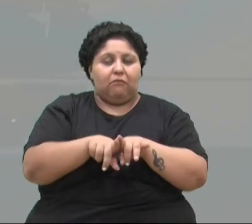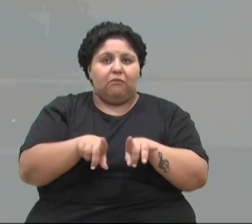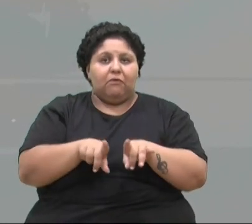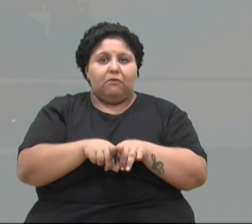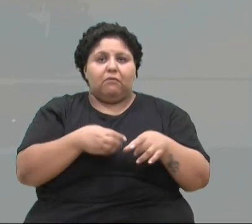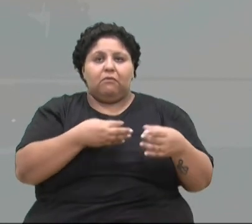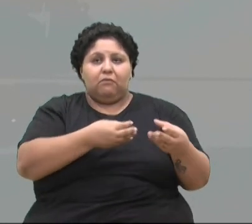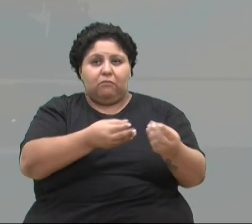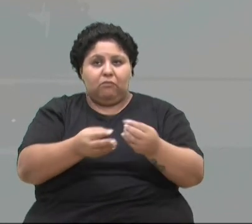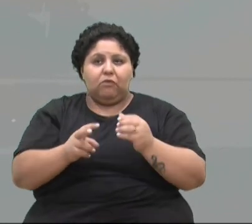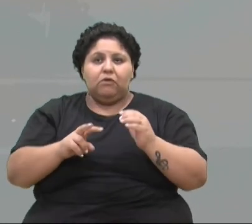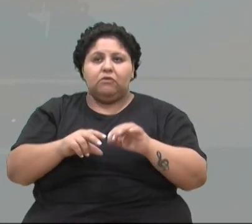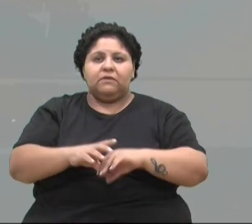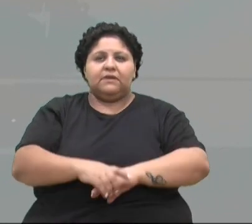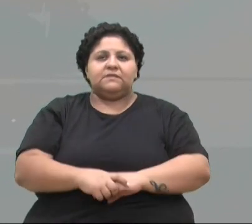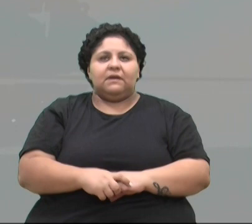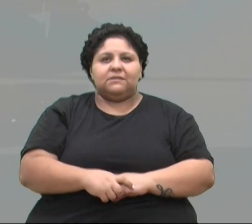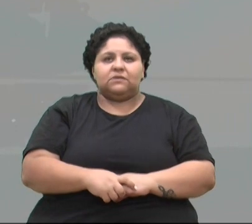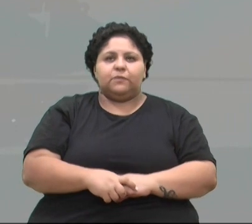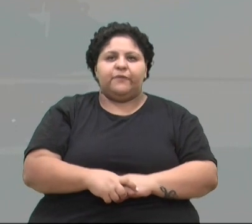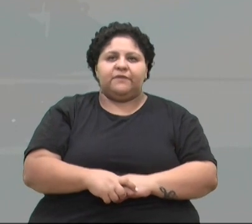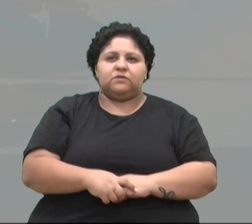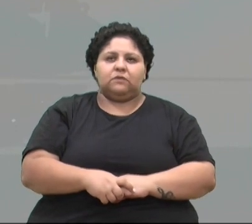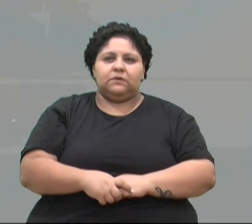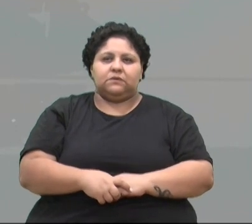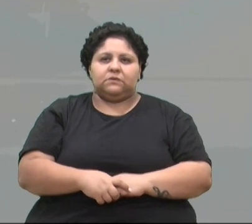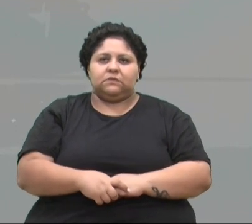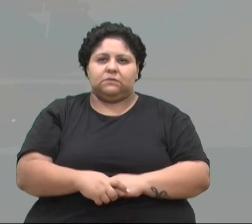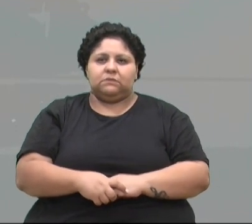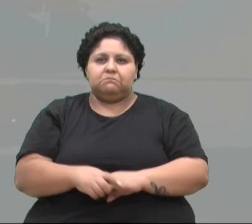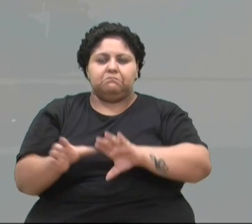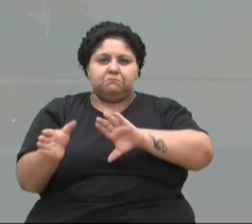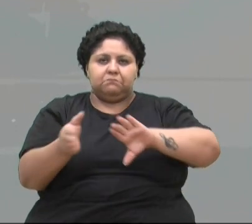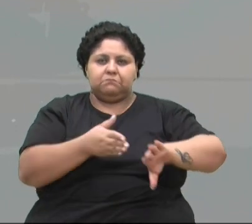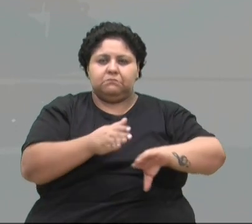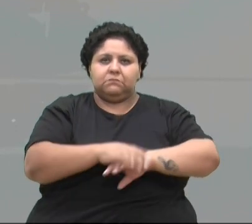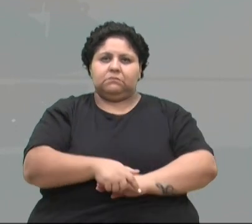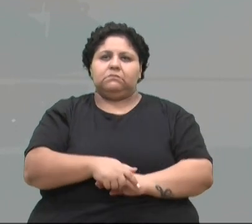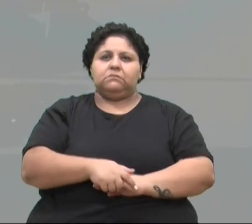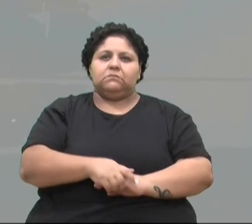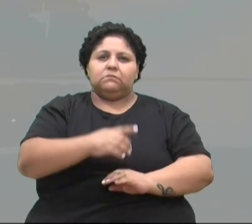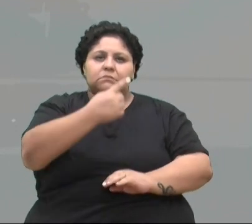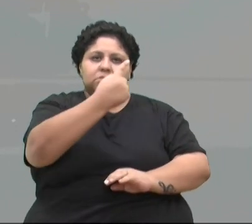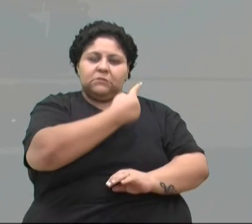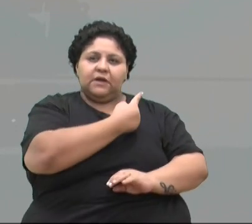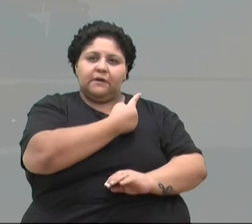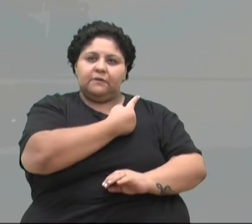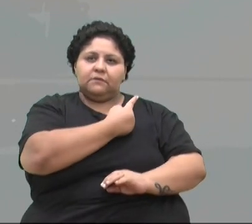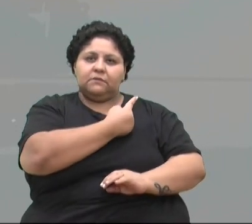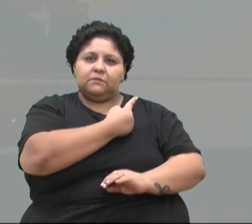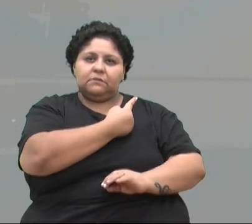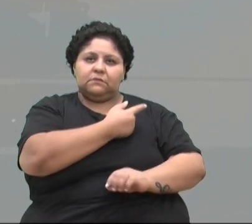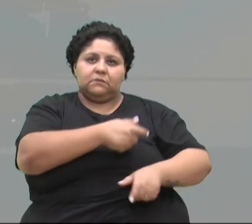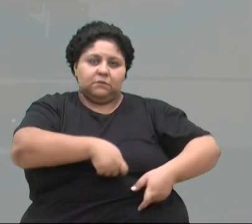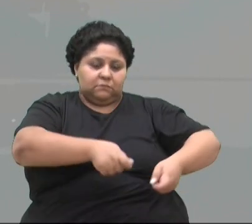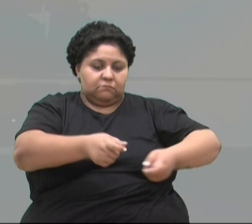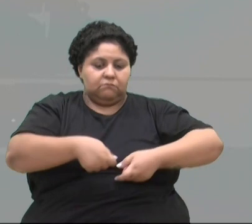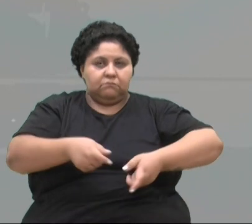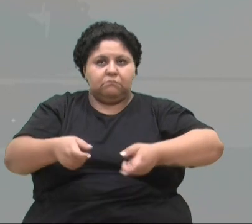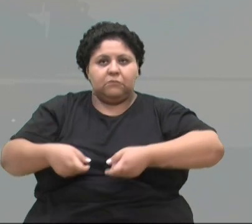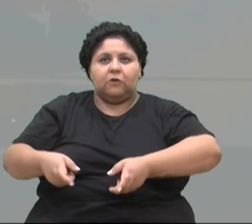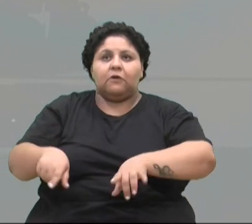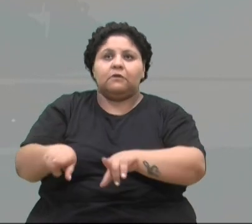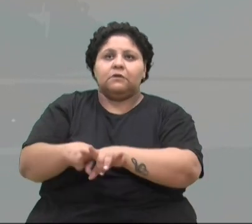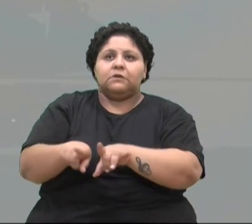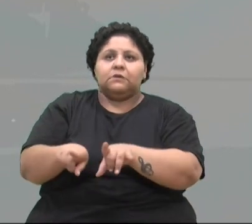muito significativo. Pode passar. Aqui a gente destaca as despesas, então, com